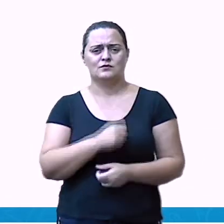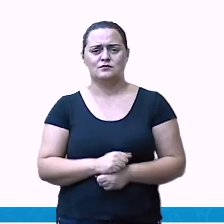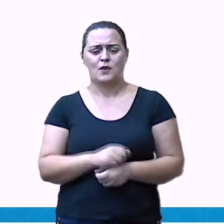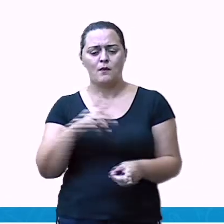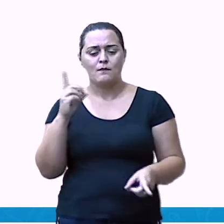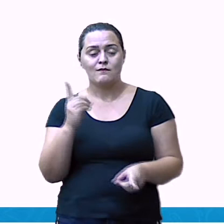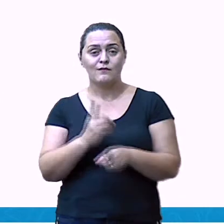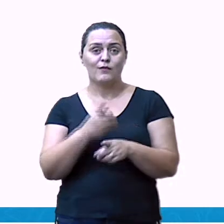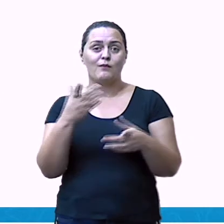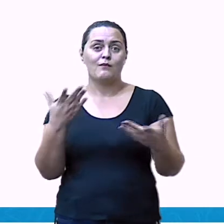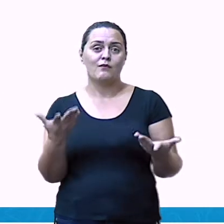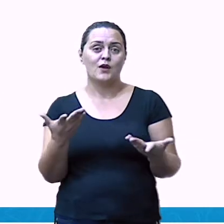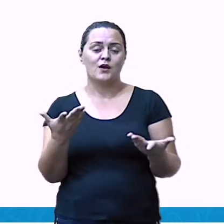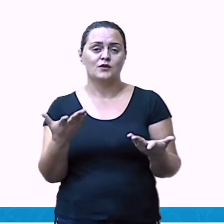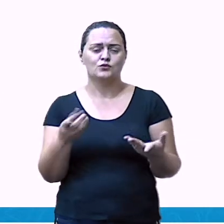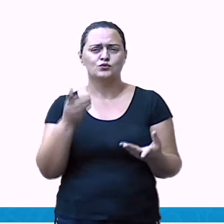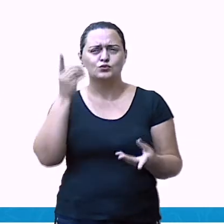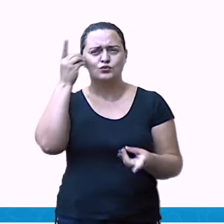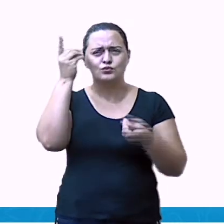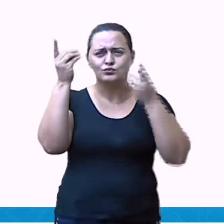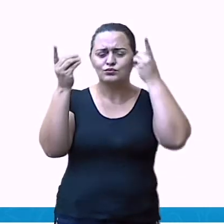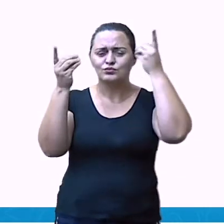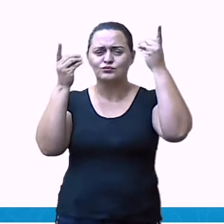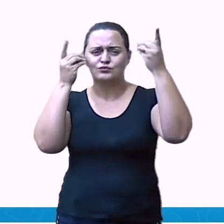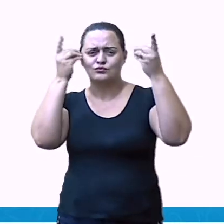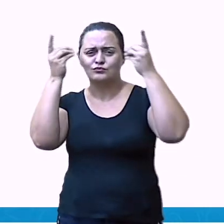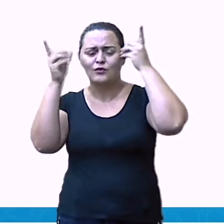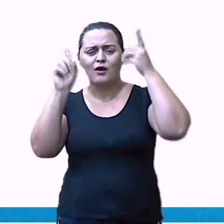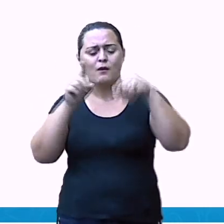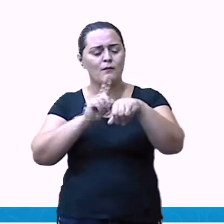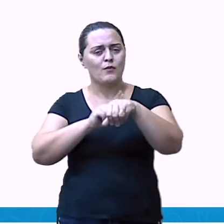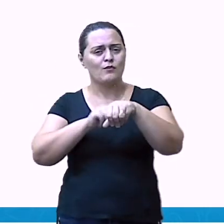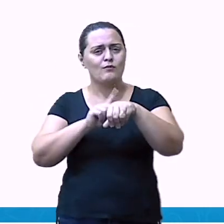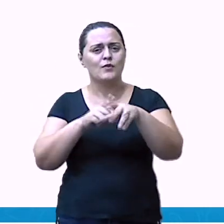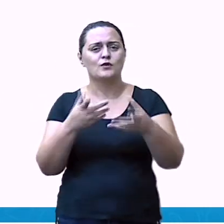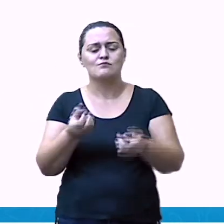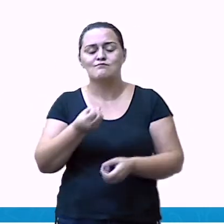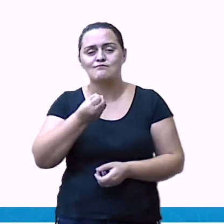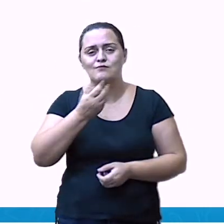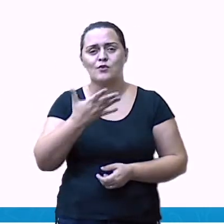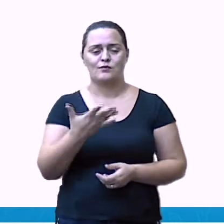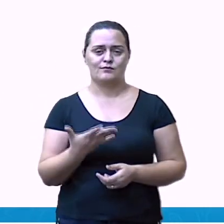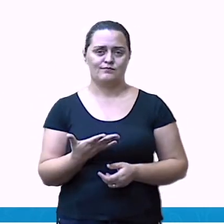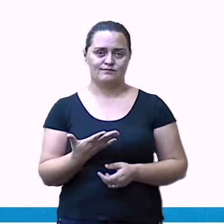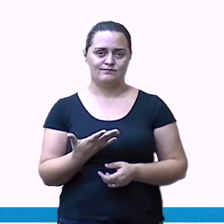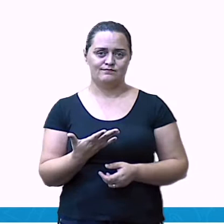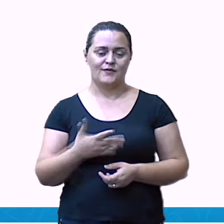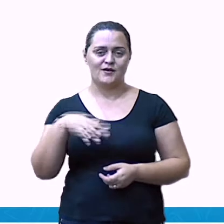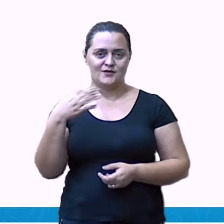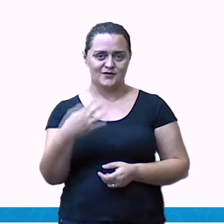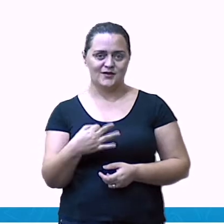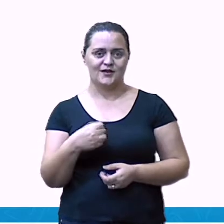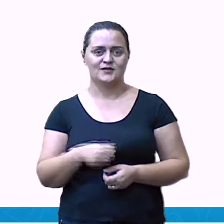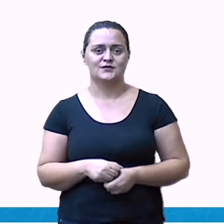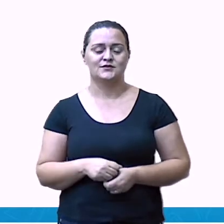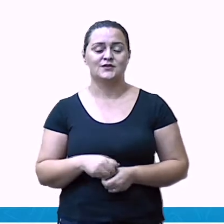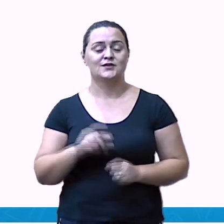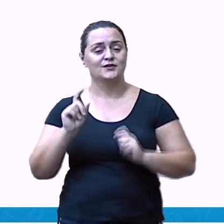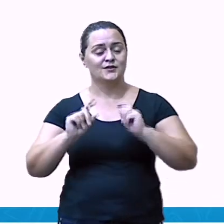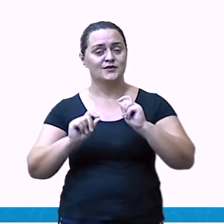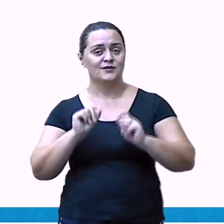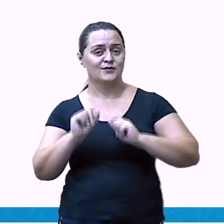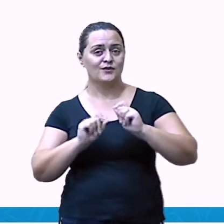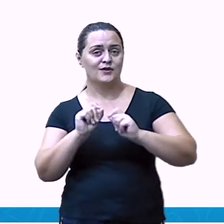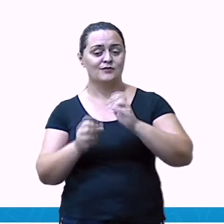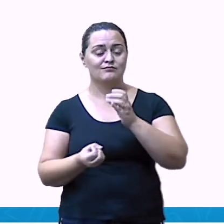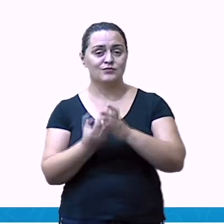de criatividade, é um momento muito gostoso. E nesse caso, que é o reconto, que é uma versão de conto